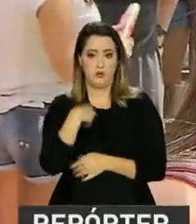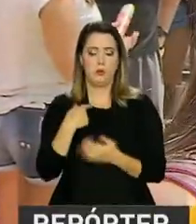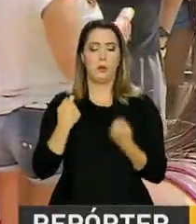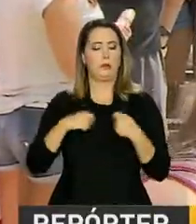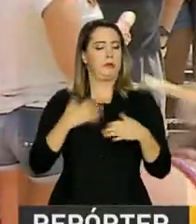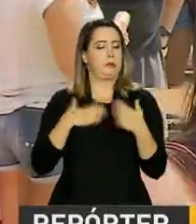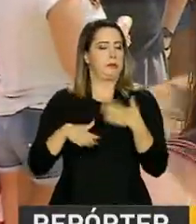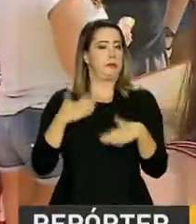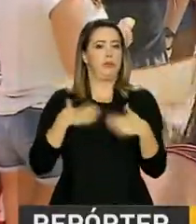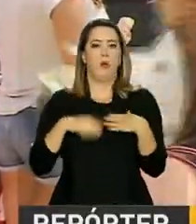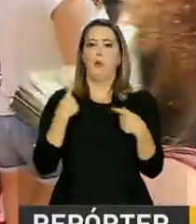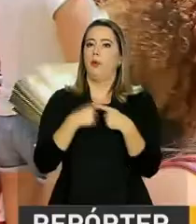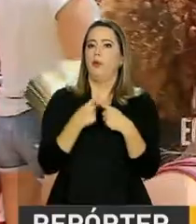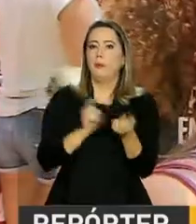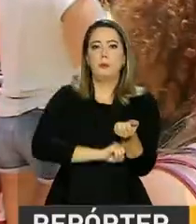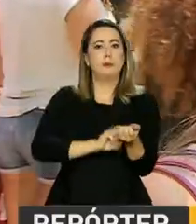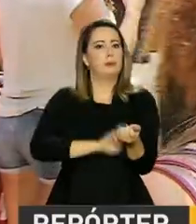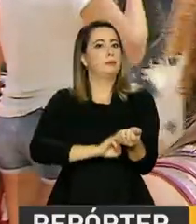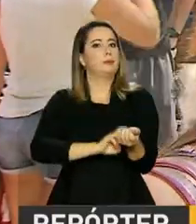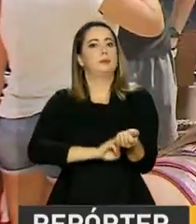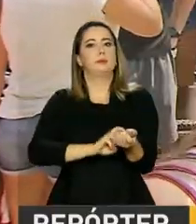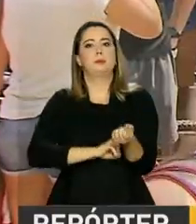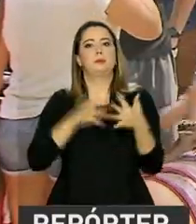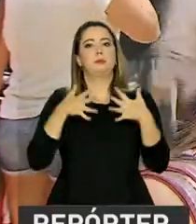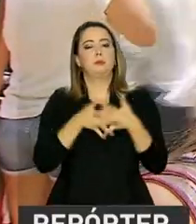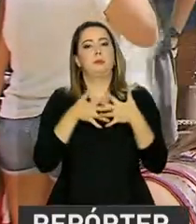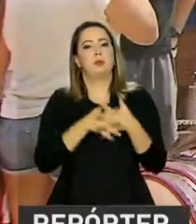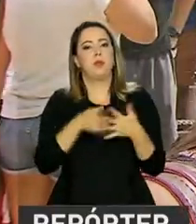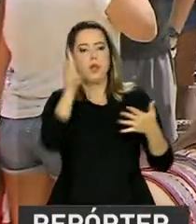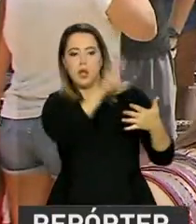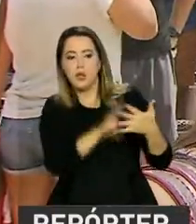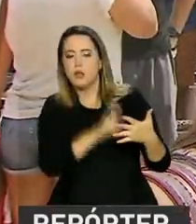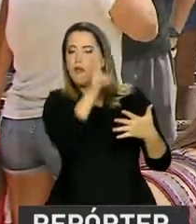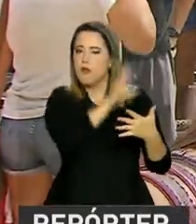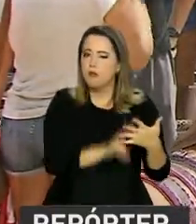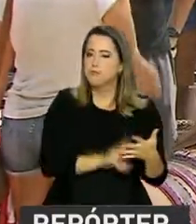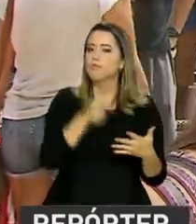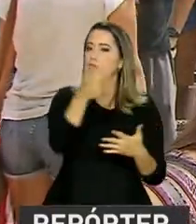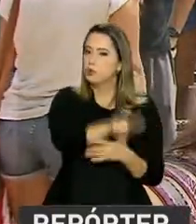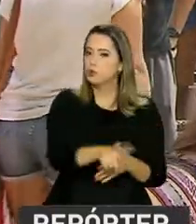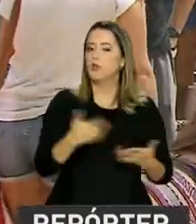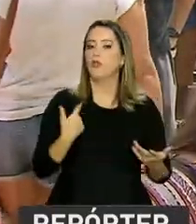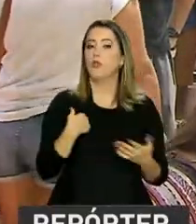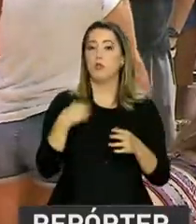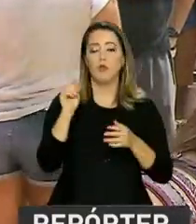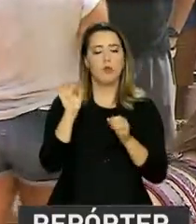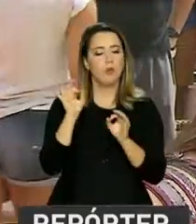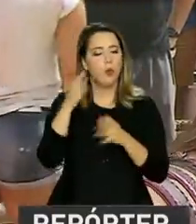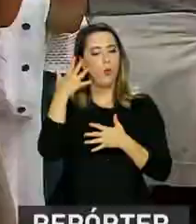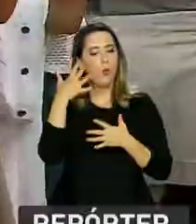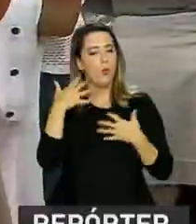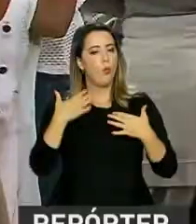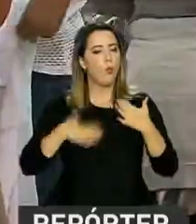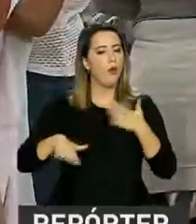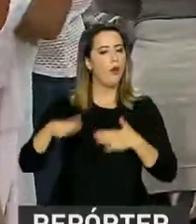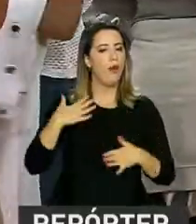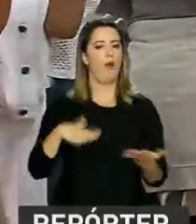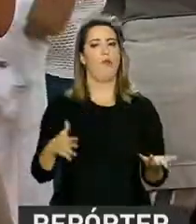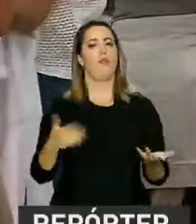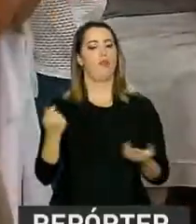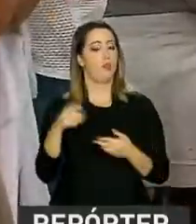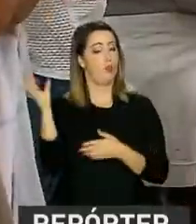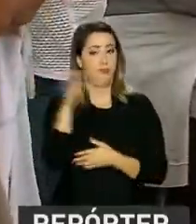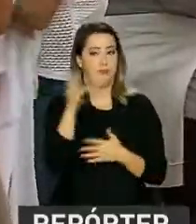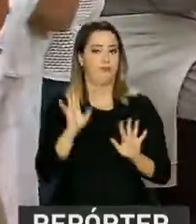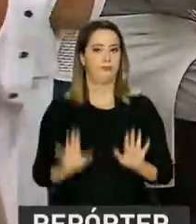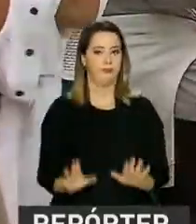calma, porque o nervosismo atrapalha muito, e ler e reler bastante a prova. Fazer com calma, sem pressa. Neste ano, o